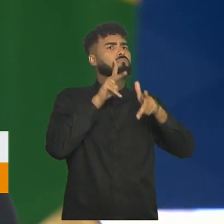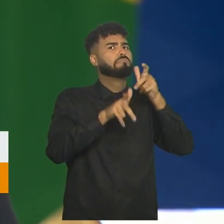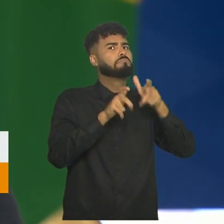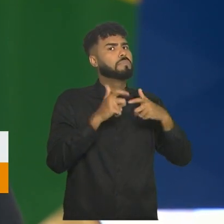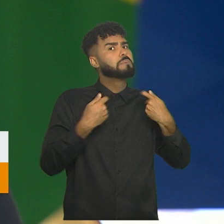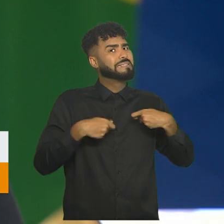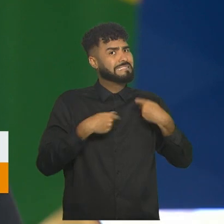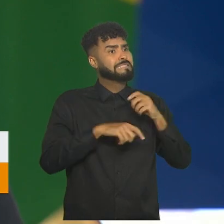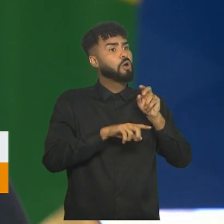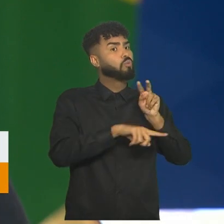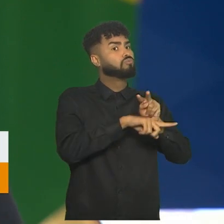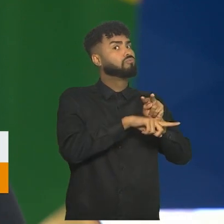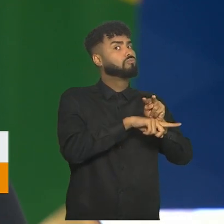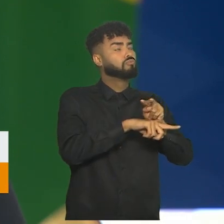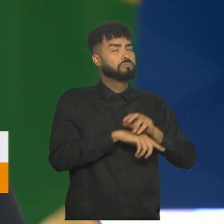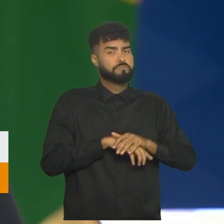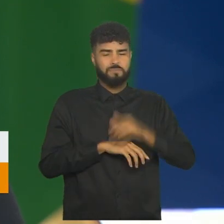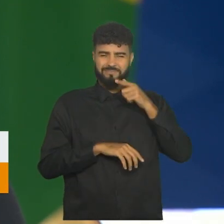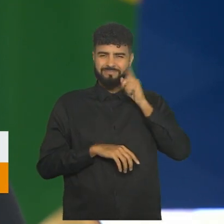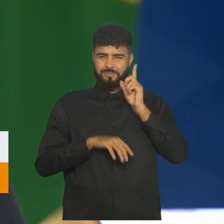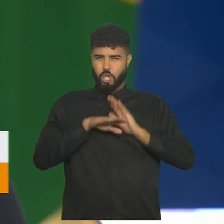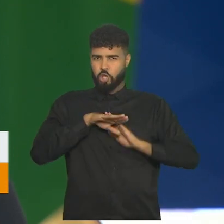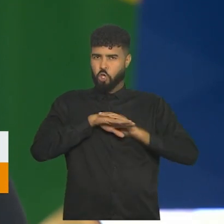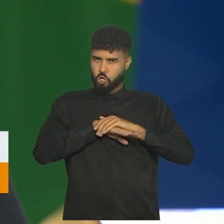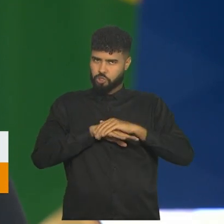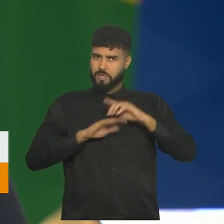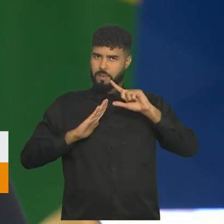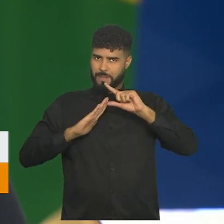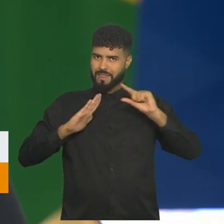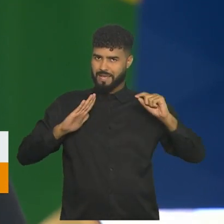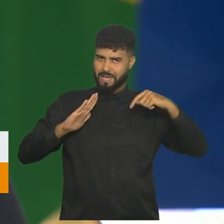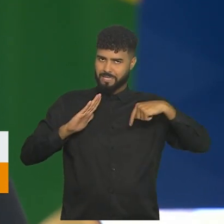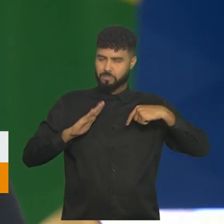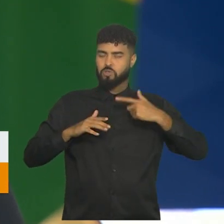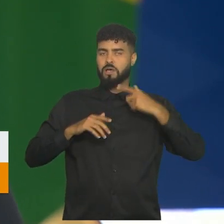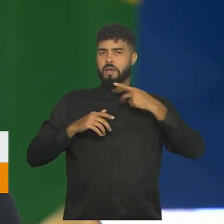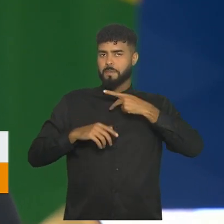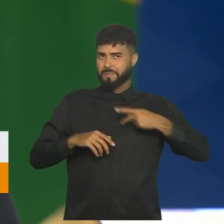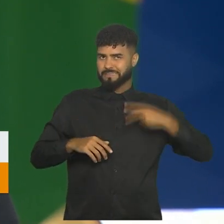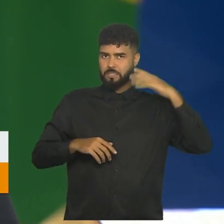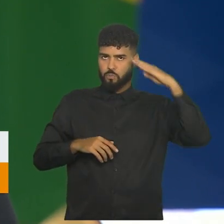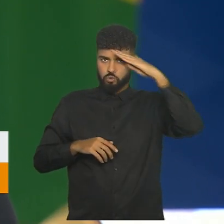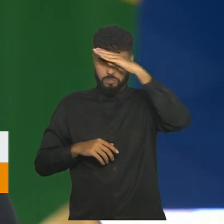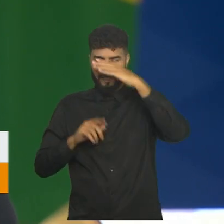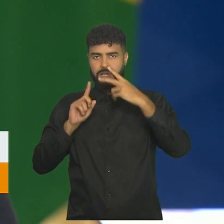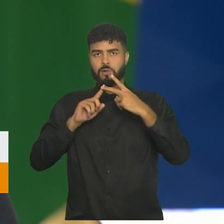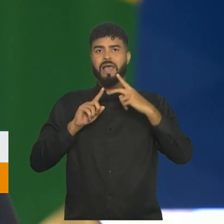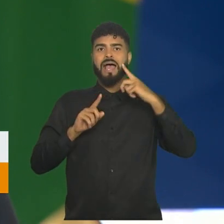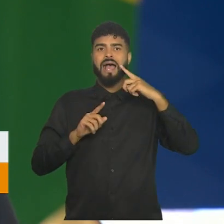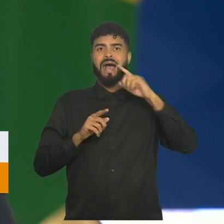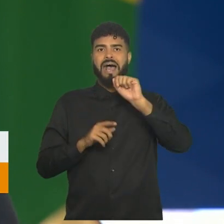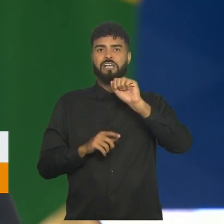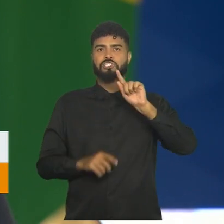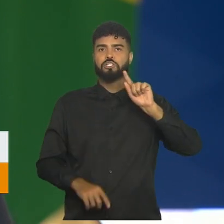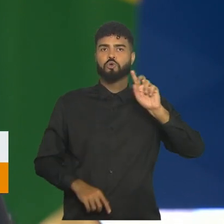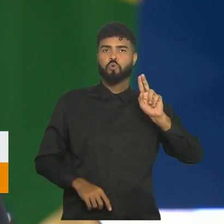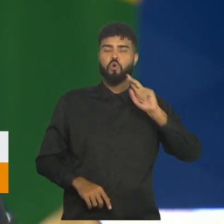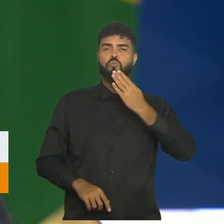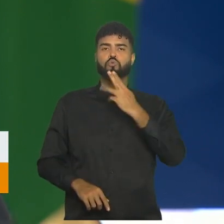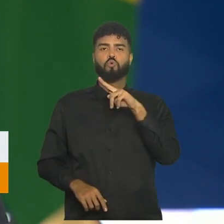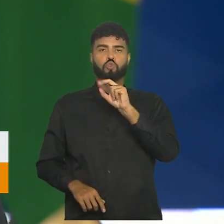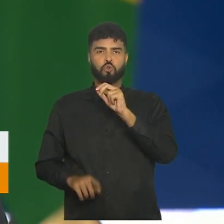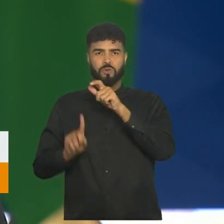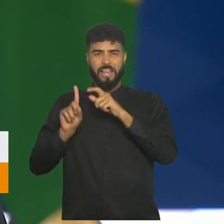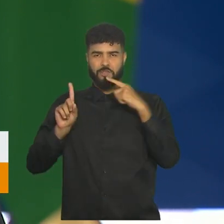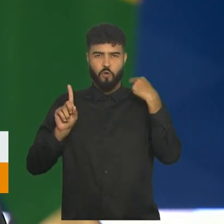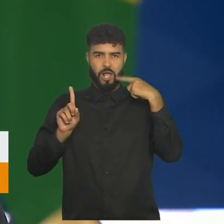ontem à noite, em uma entrevista aqui no Palácio do Planalto, o presidente Jair Bolsonaro e também o advogado-geral da União, Bruno Bianca, comentaram sobre